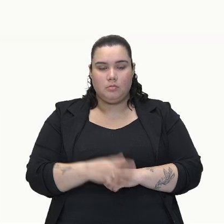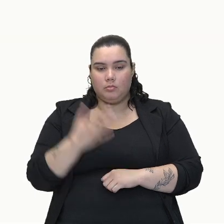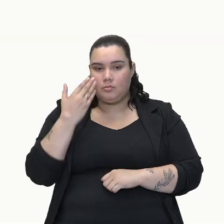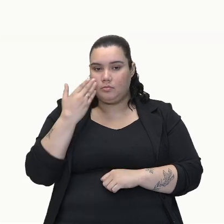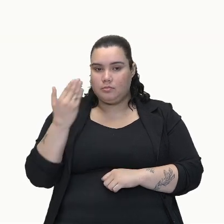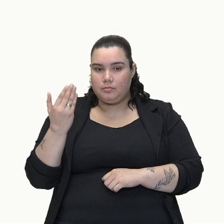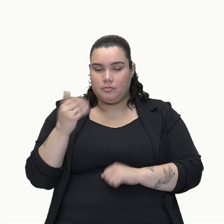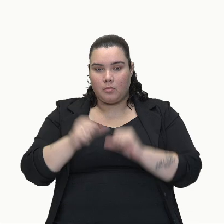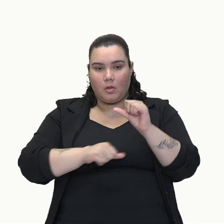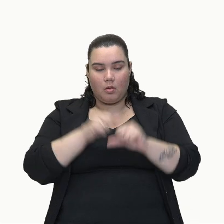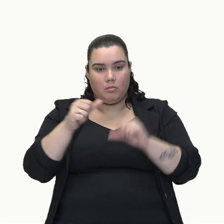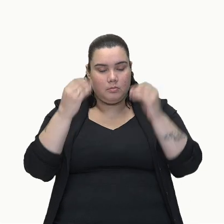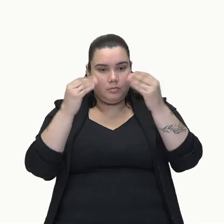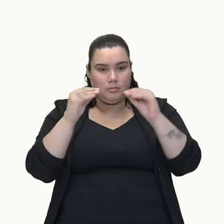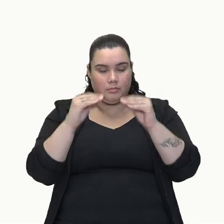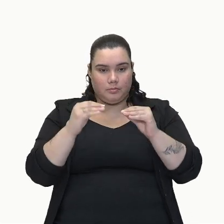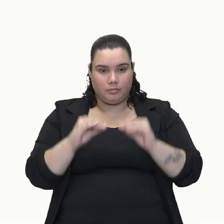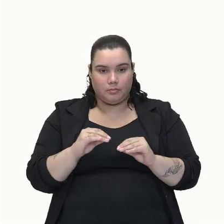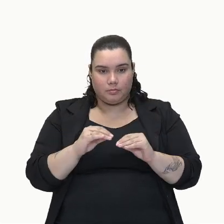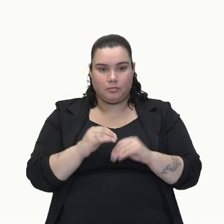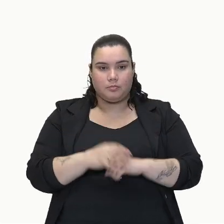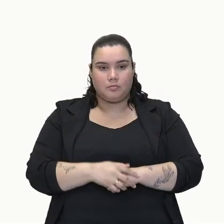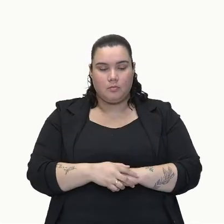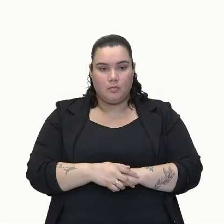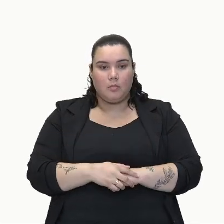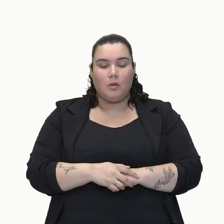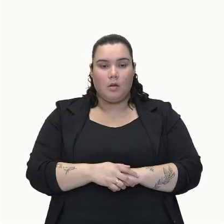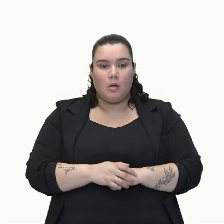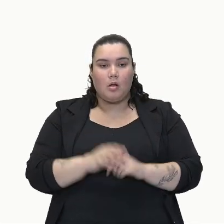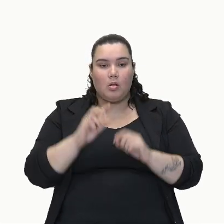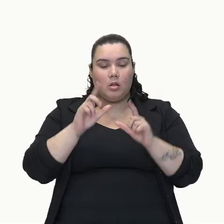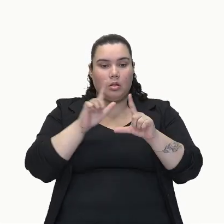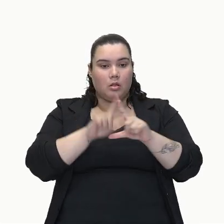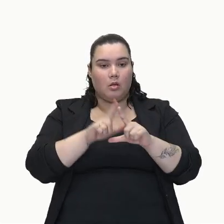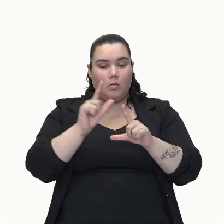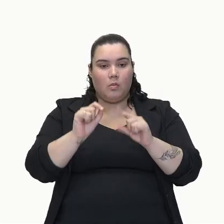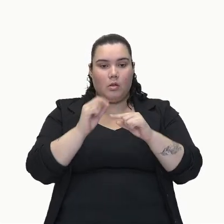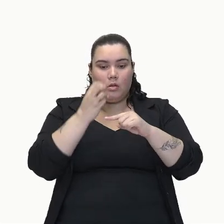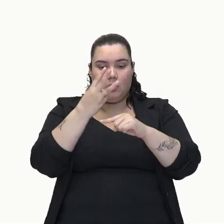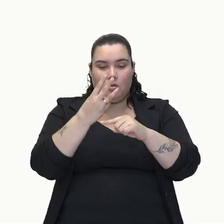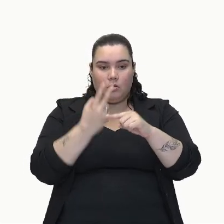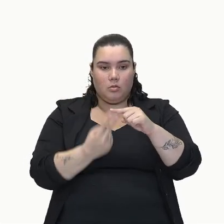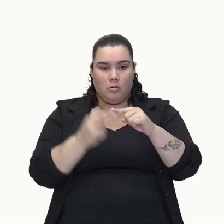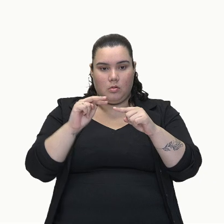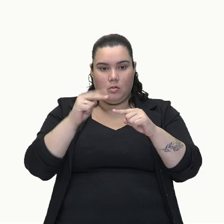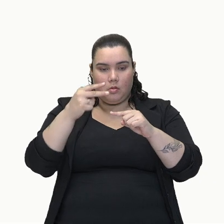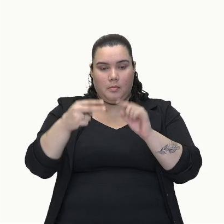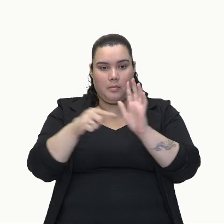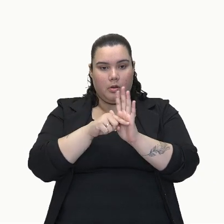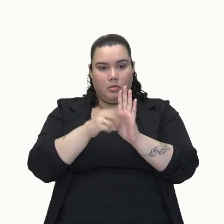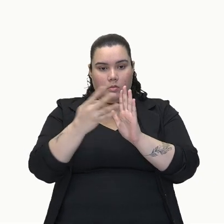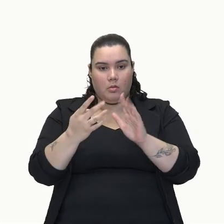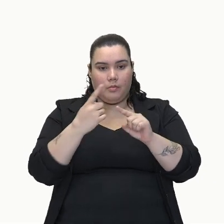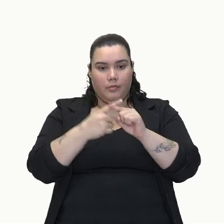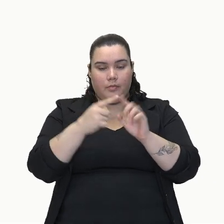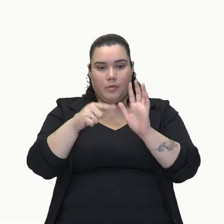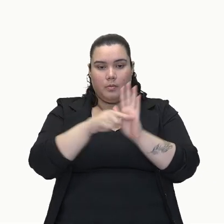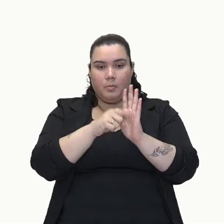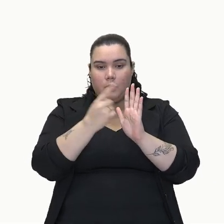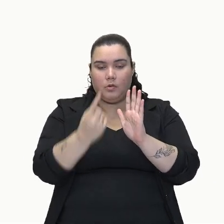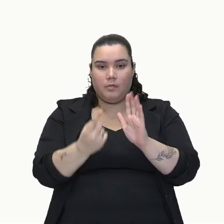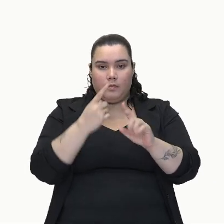Então, substituindo os valores, o delta vai ser 3 sobre 2 ao quadrado, menos 4 vezes menos